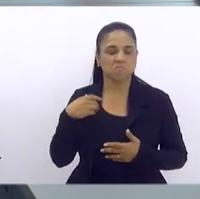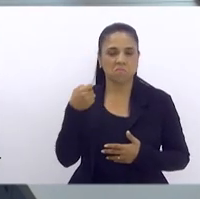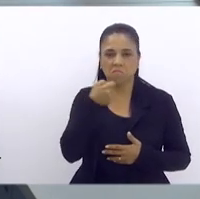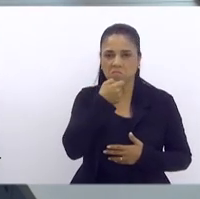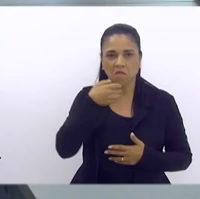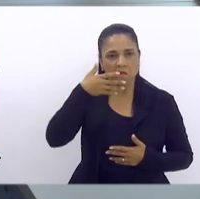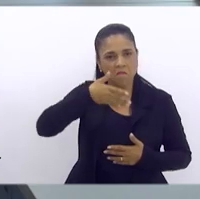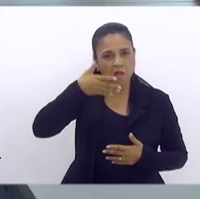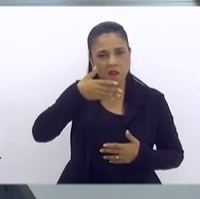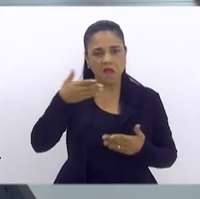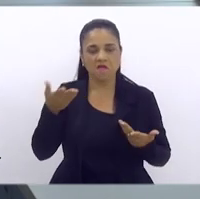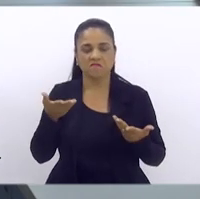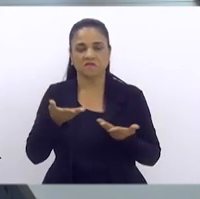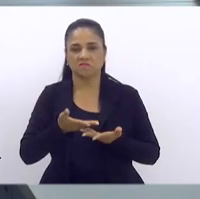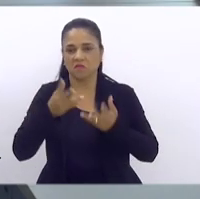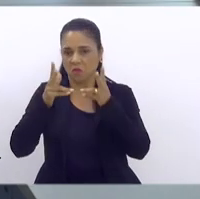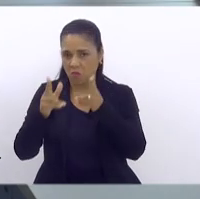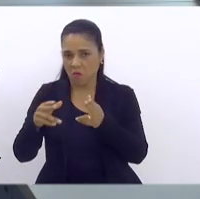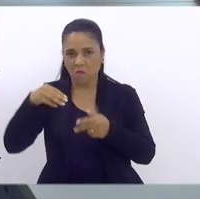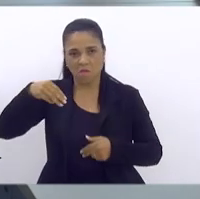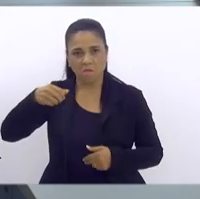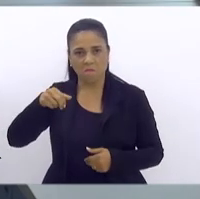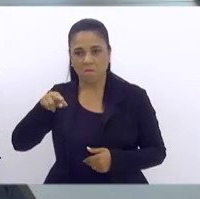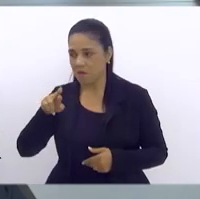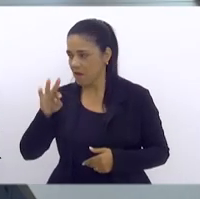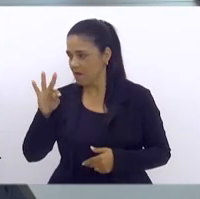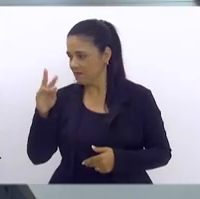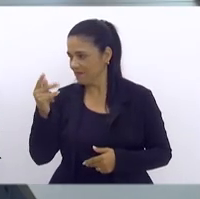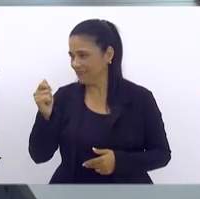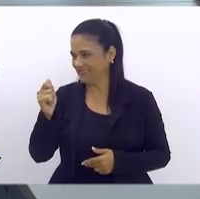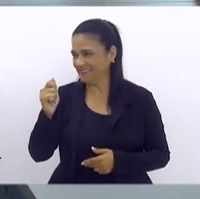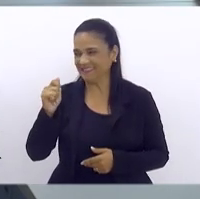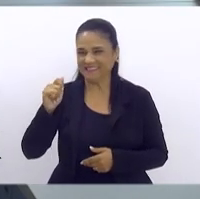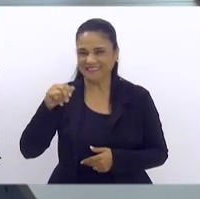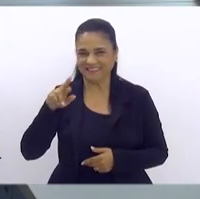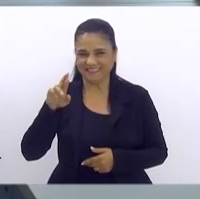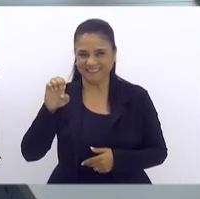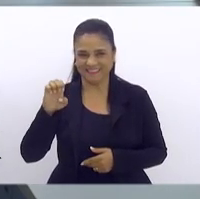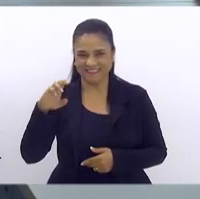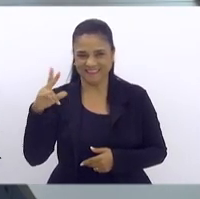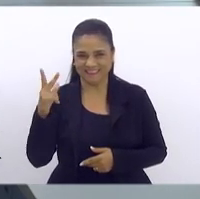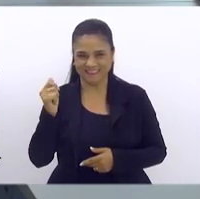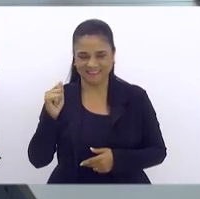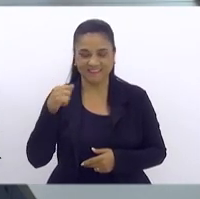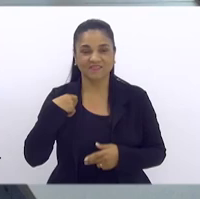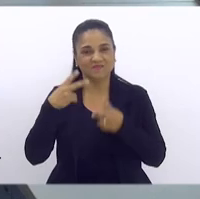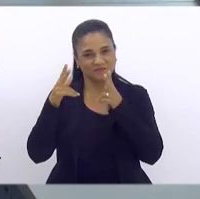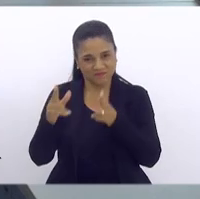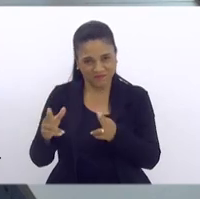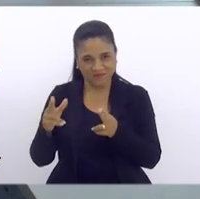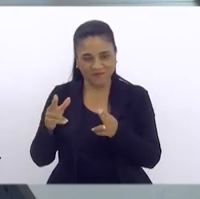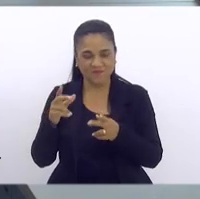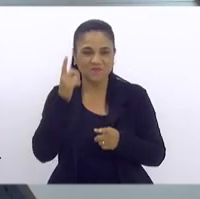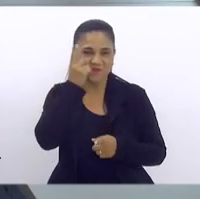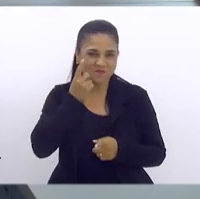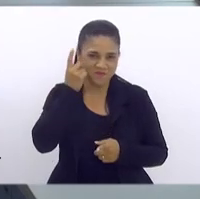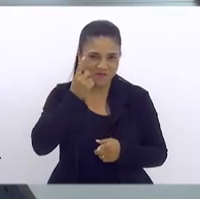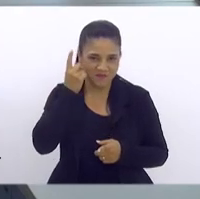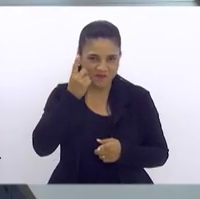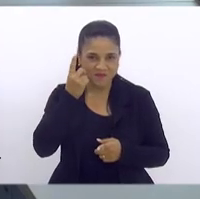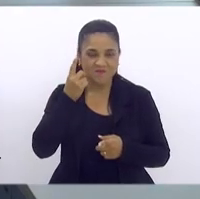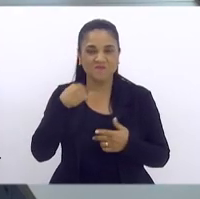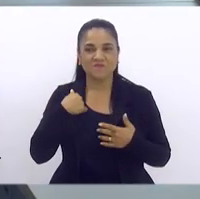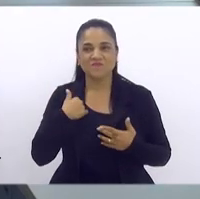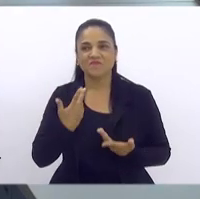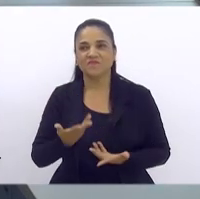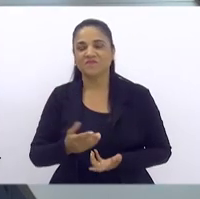deputada Marta Rocha. A senhora está com muita intensidade se